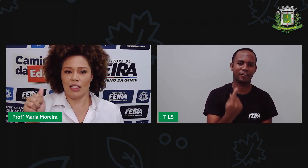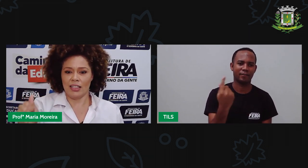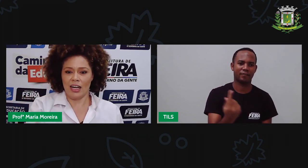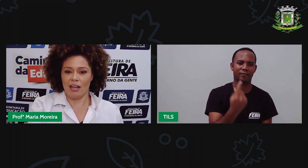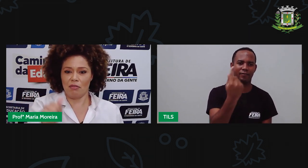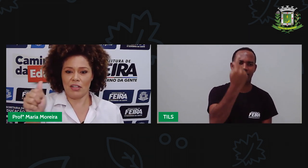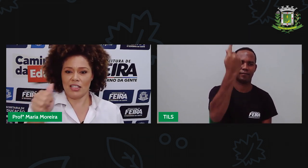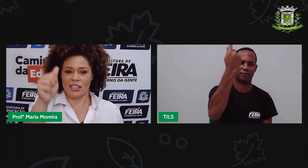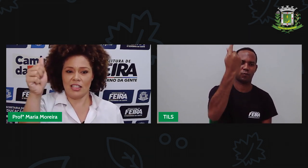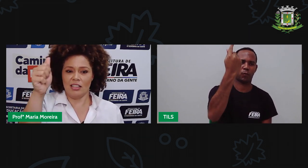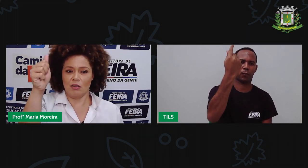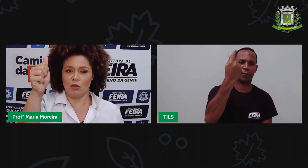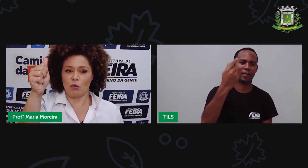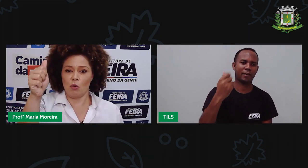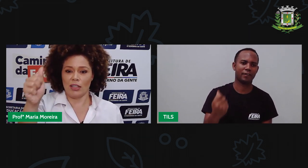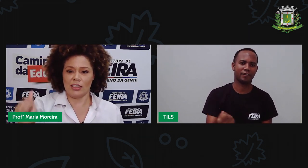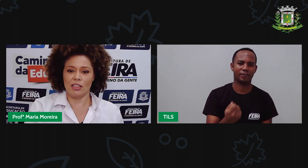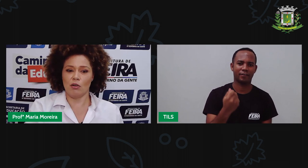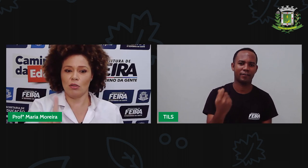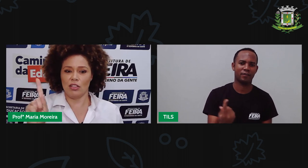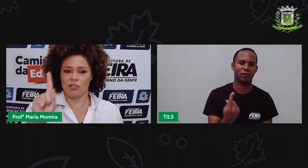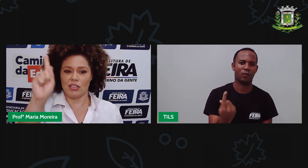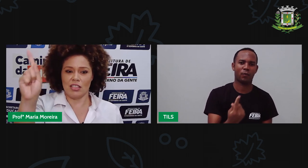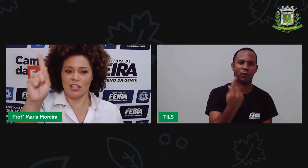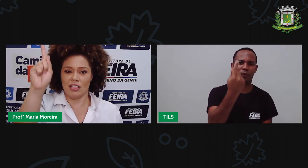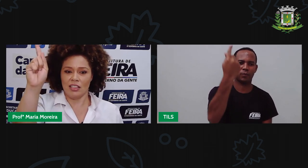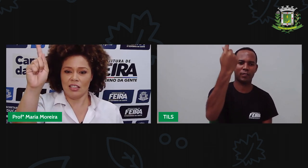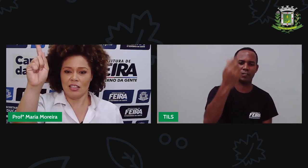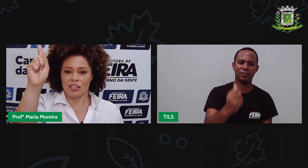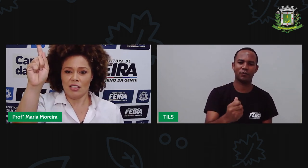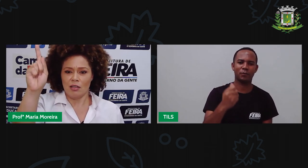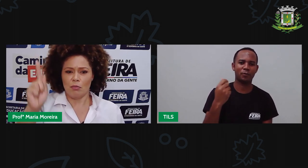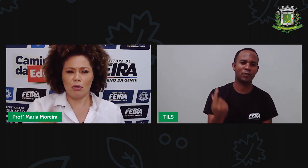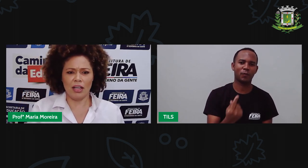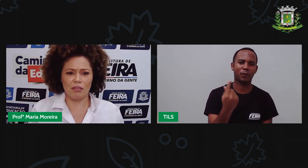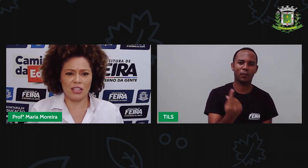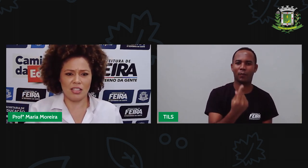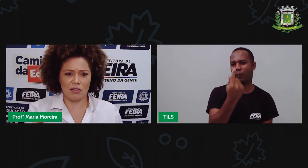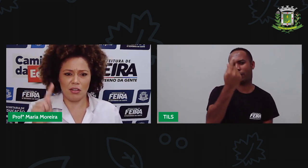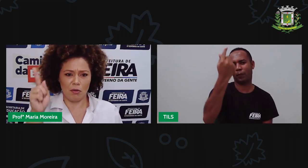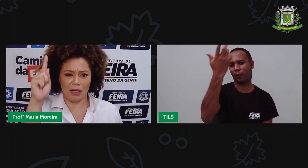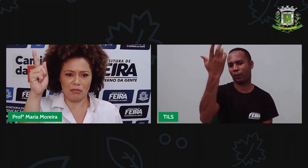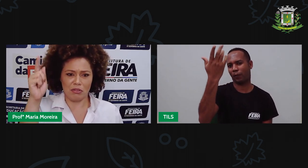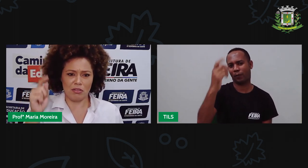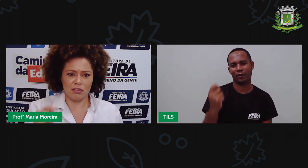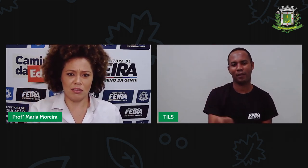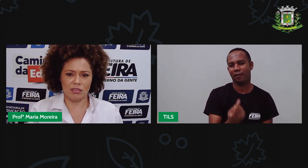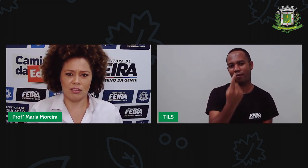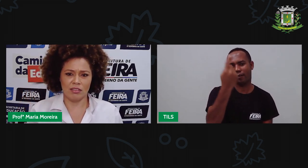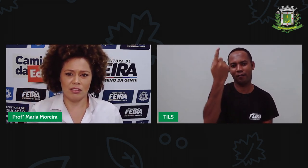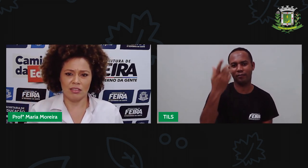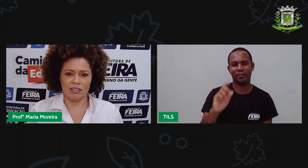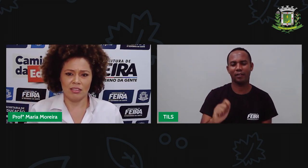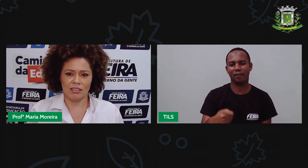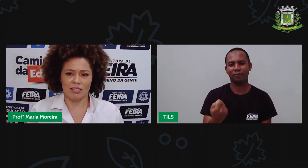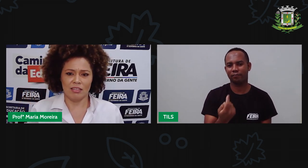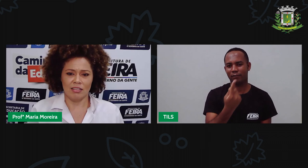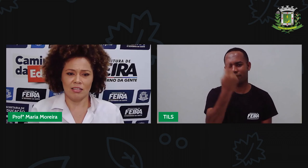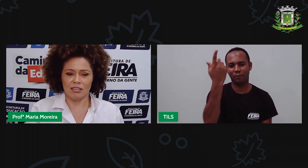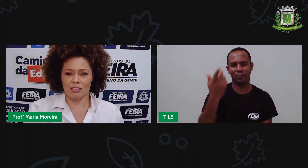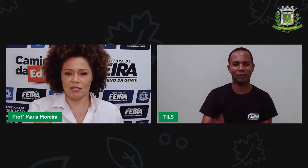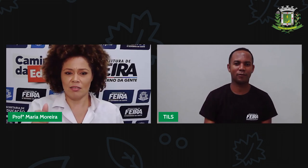Ou é letra A e faz assim? Ou com assim ou com dedinho assim? Por que você é assim? Você é o quê? Um parafuso?